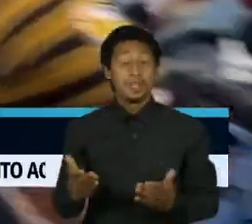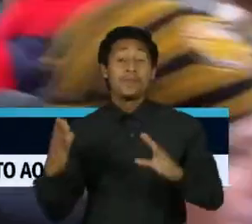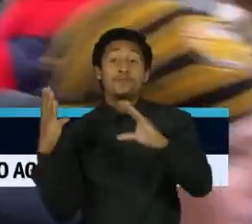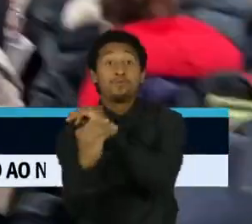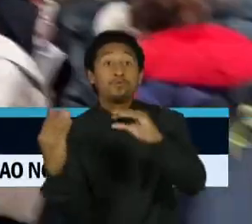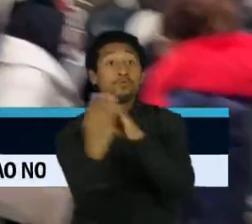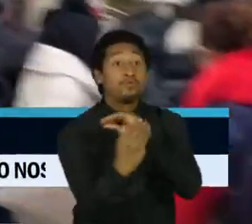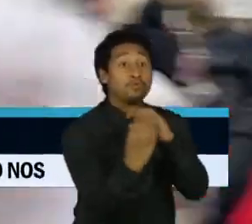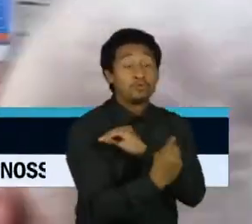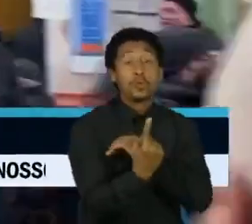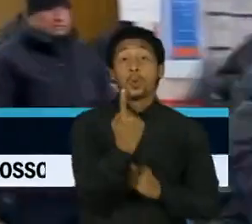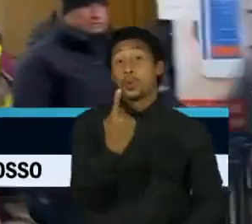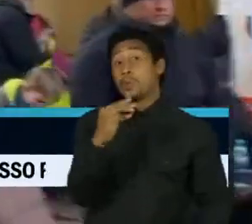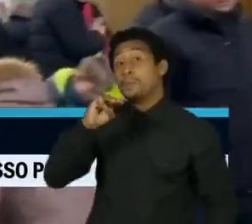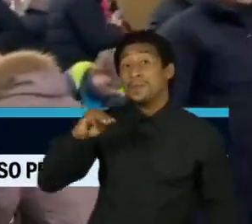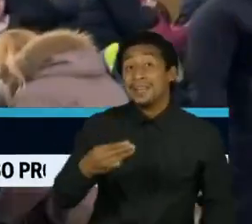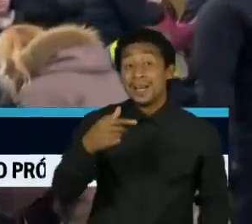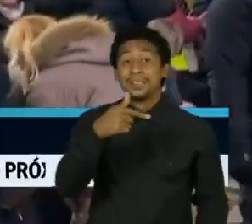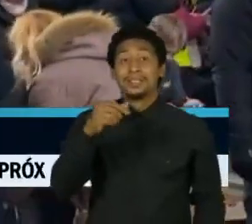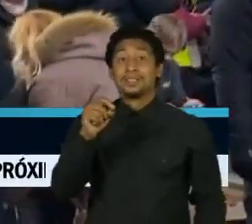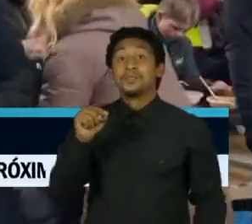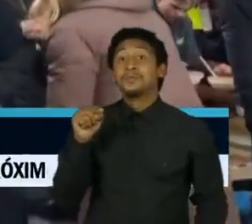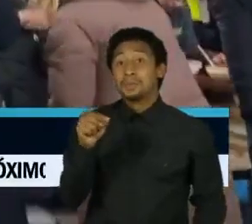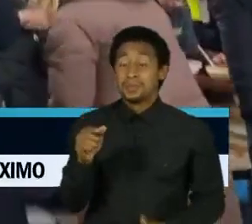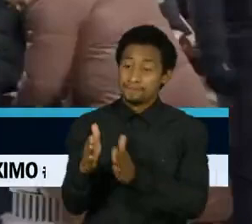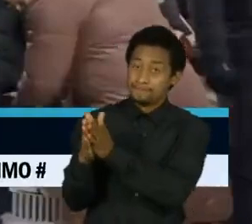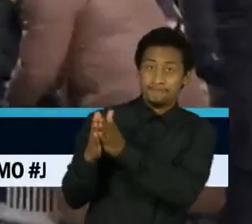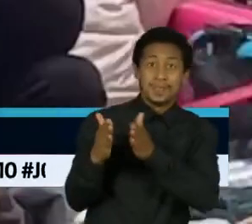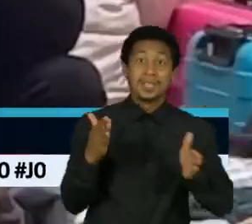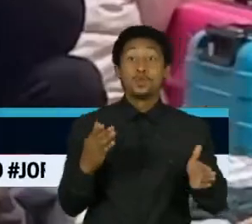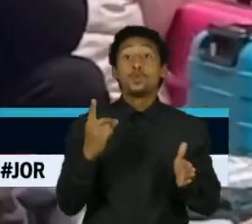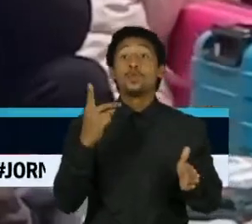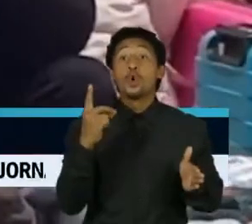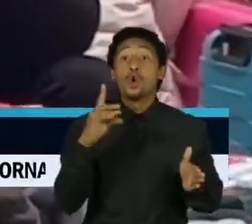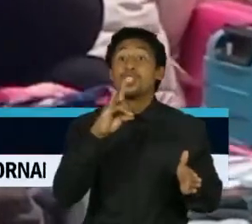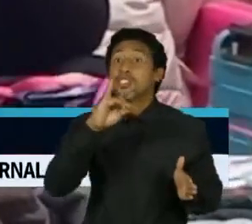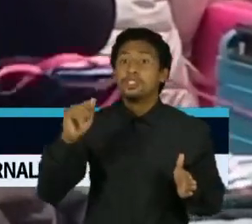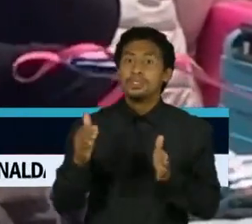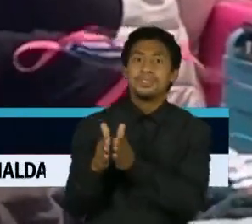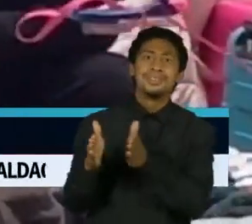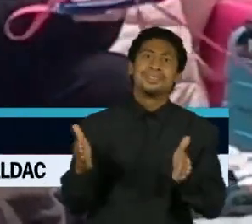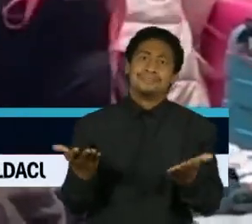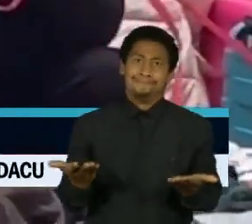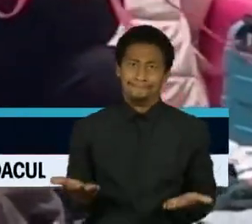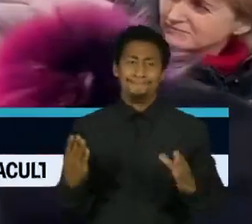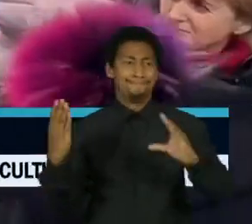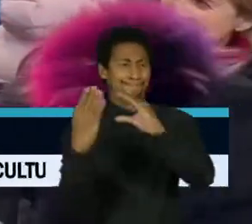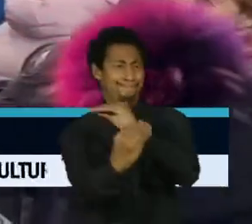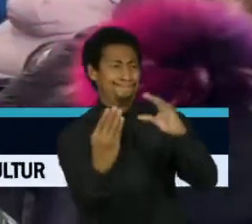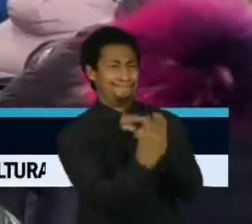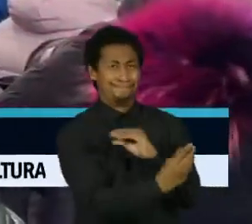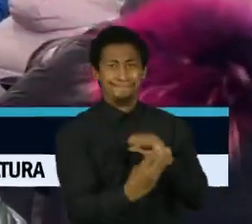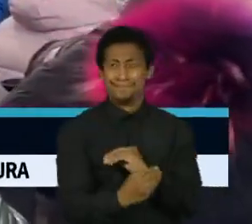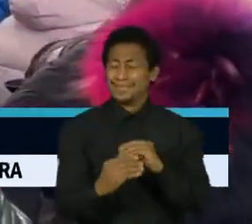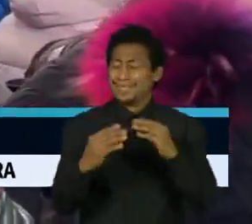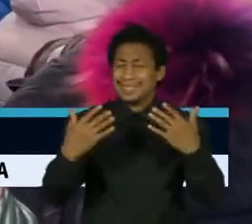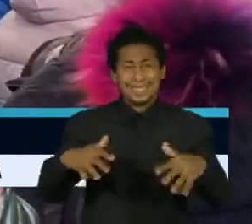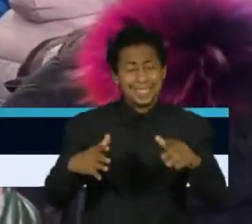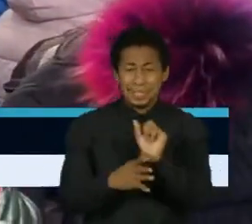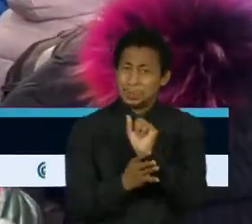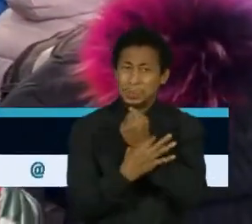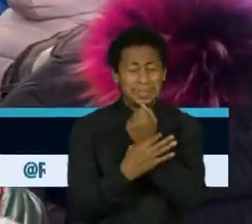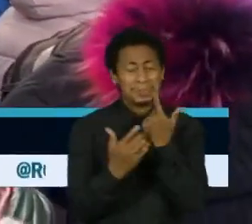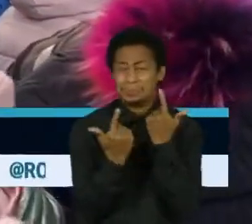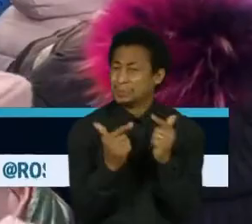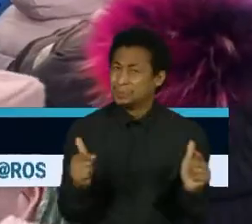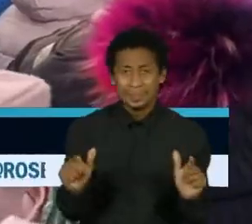a 1 milhão e 700 mil civis em 12 dias de conflito. E a retirada se dá em condições mínimas de segurança.